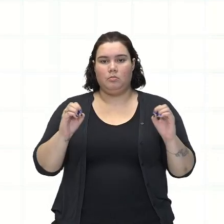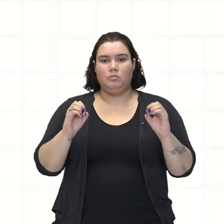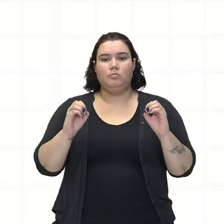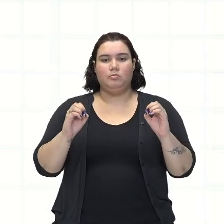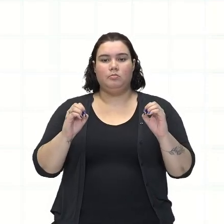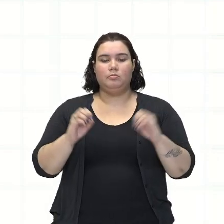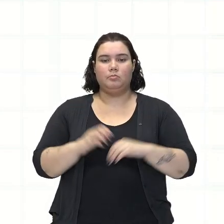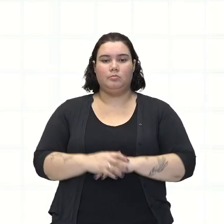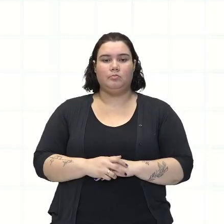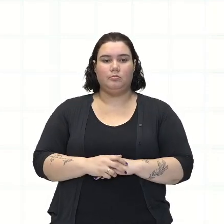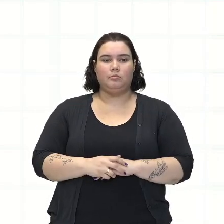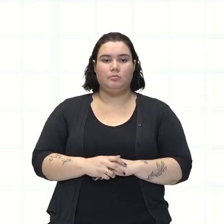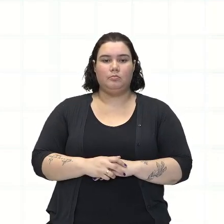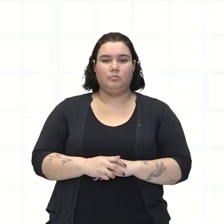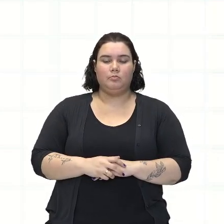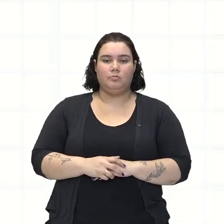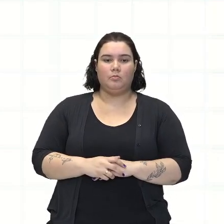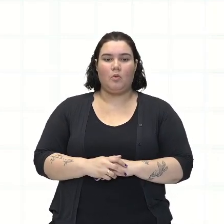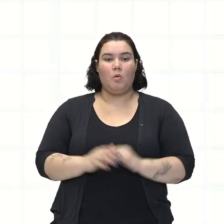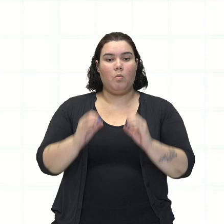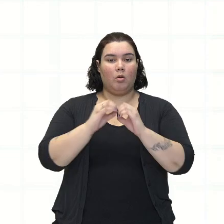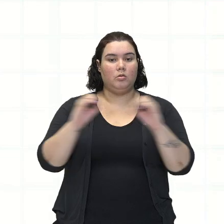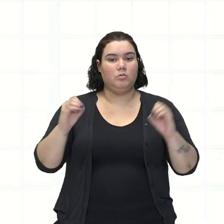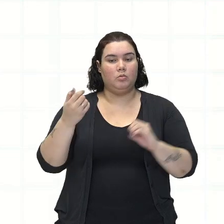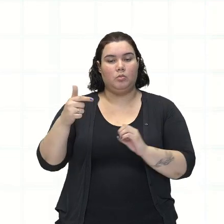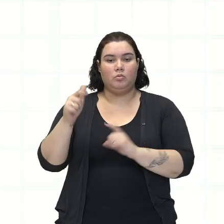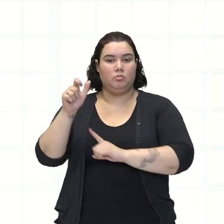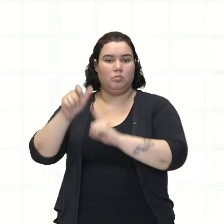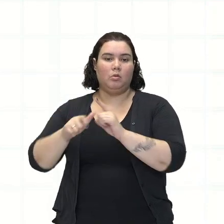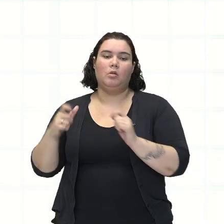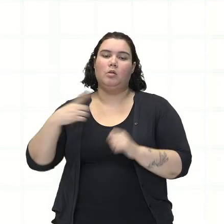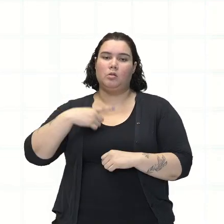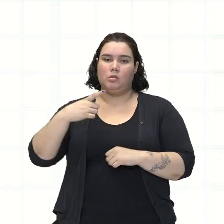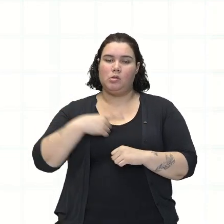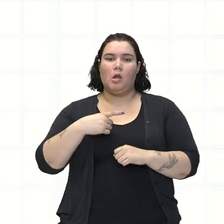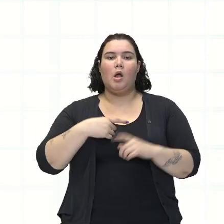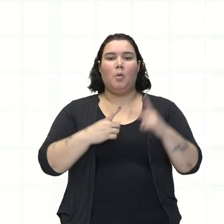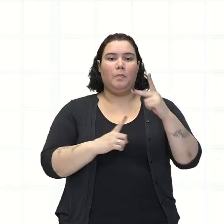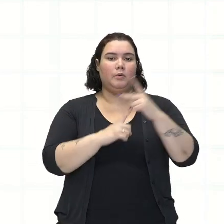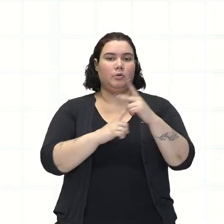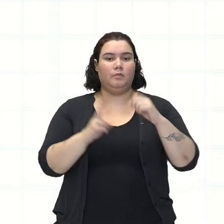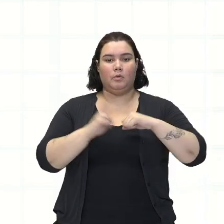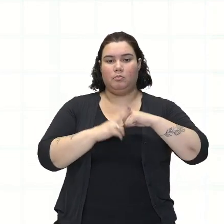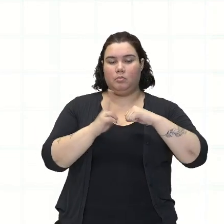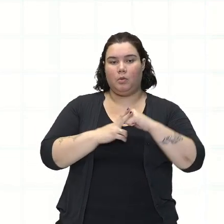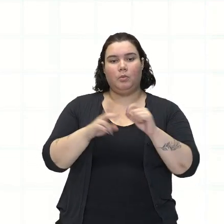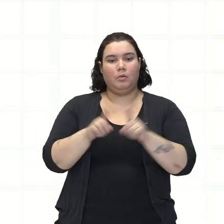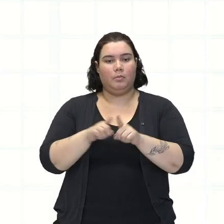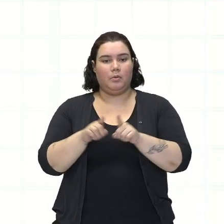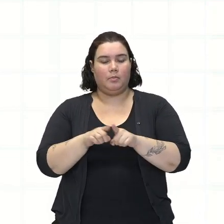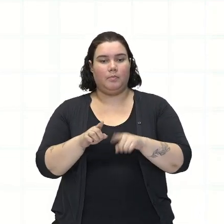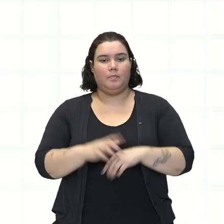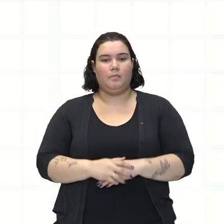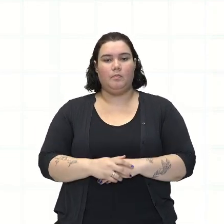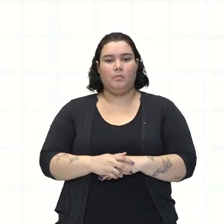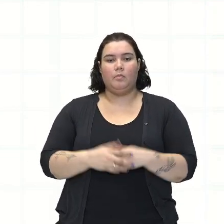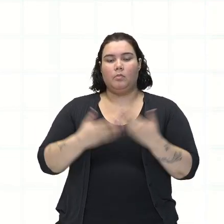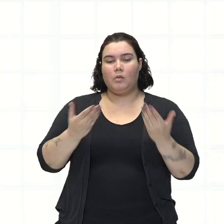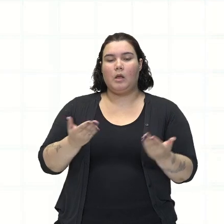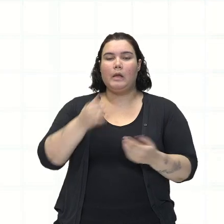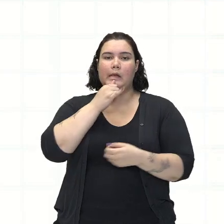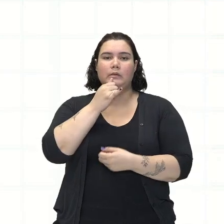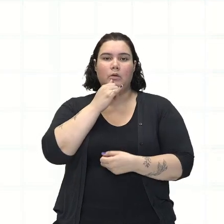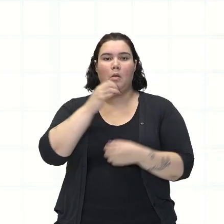voz passiva. Uma oração sem sujeito também pode conter um predicado verbal. Então, choveu muito